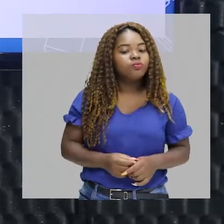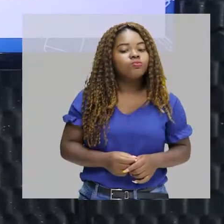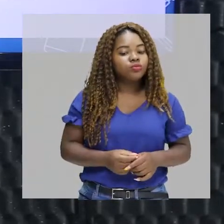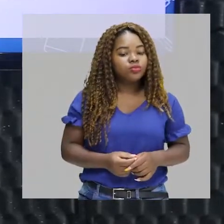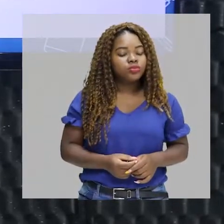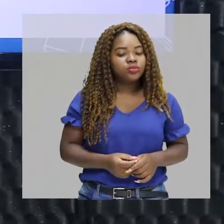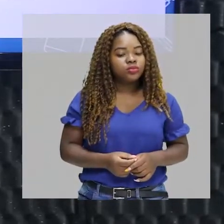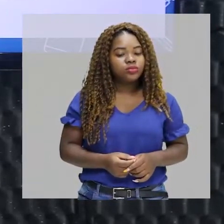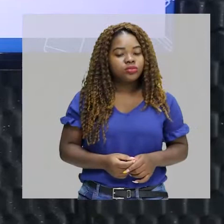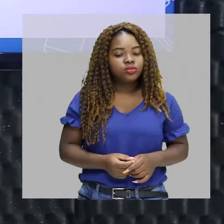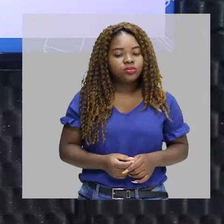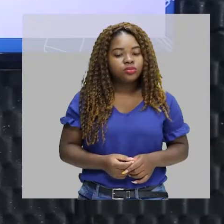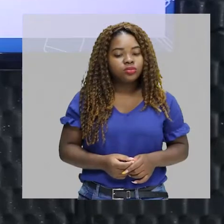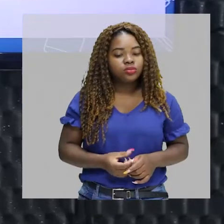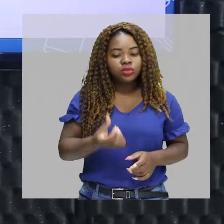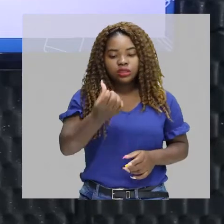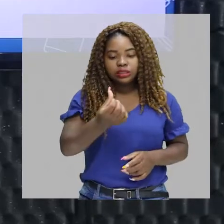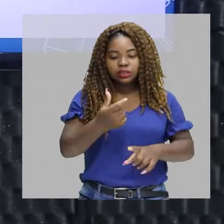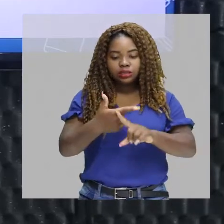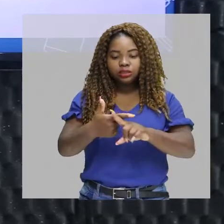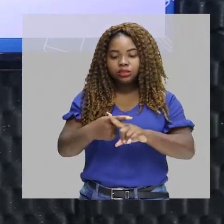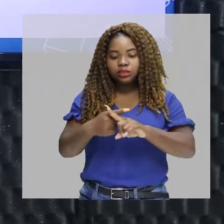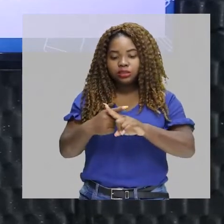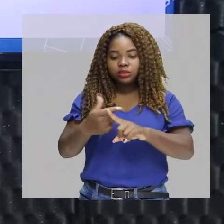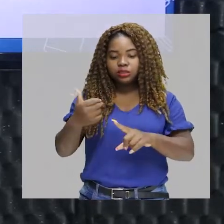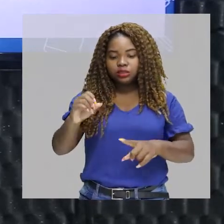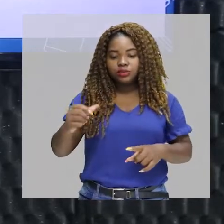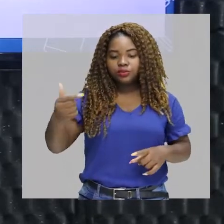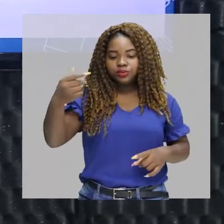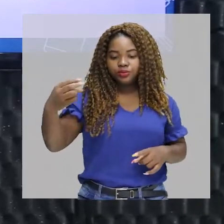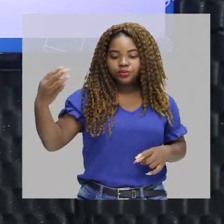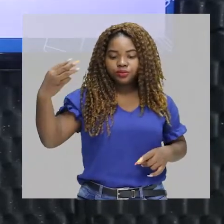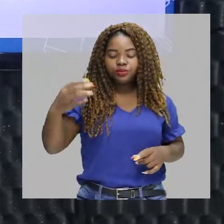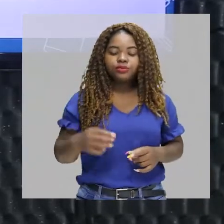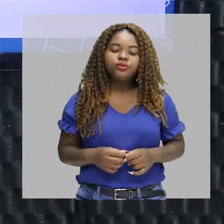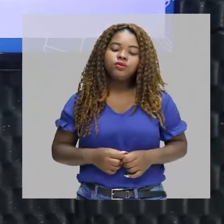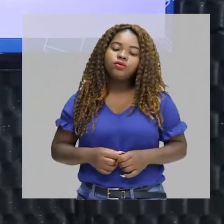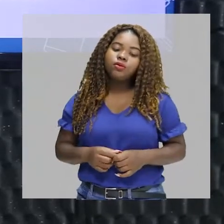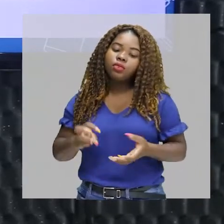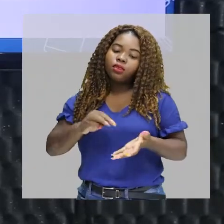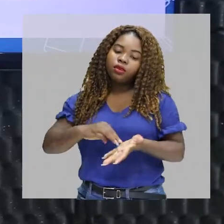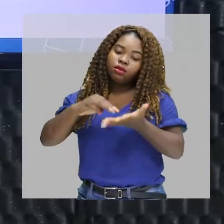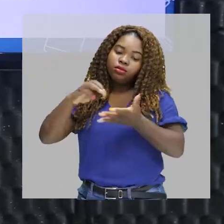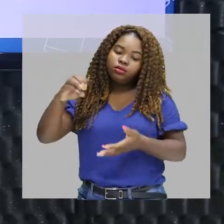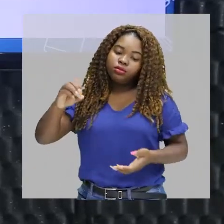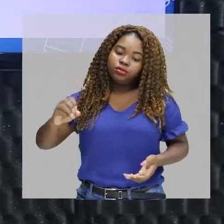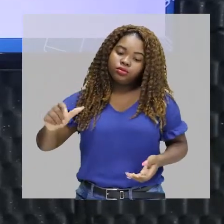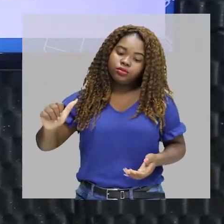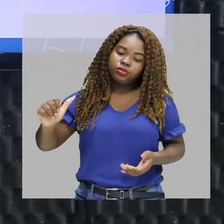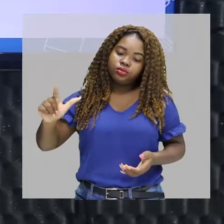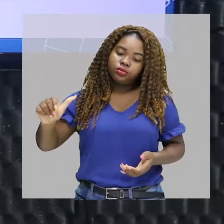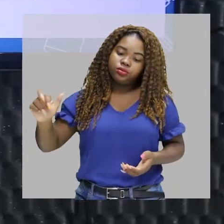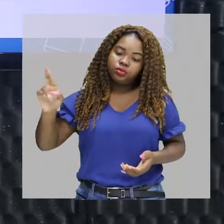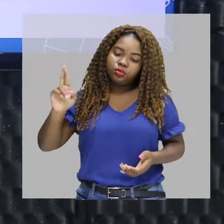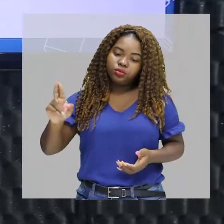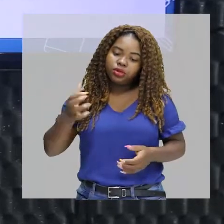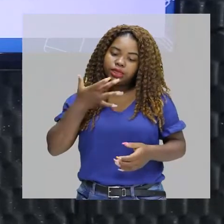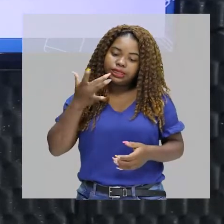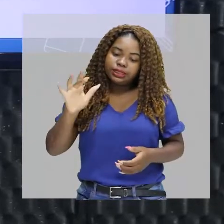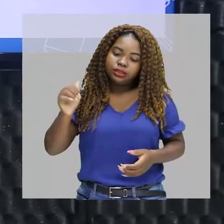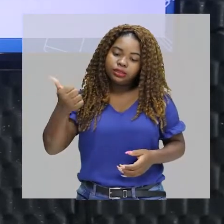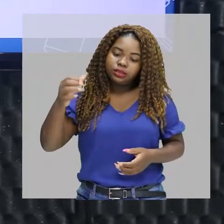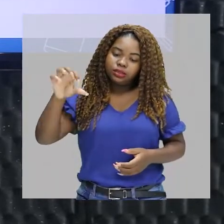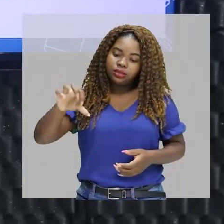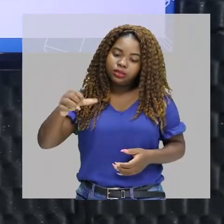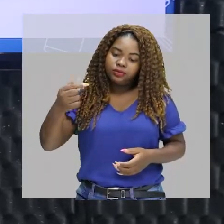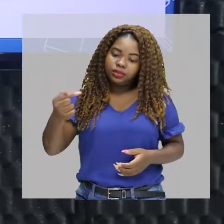de Avogadro. 6 vezes 10 elevado a 23. A massa molar do ouro,